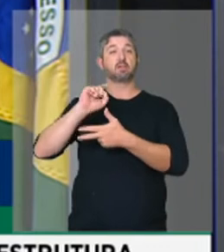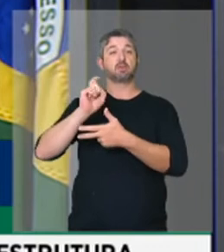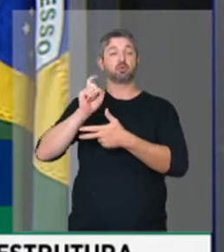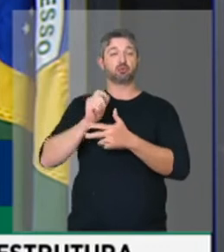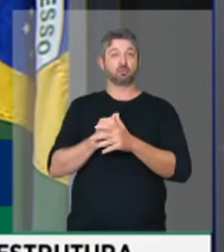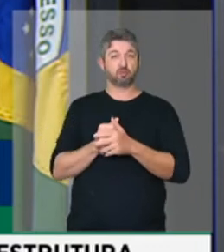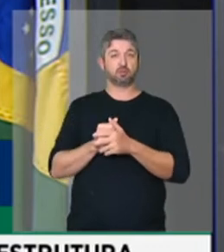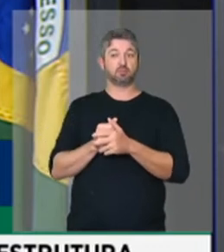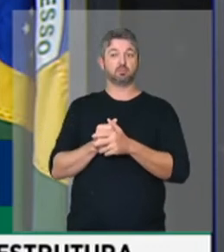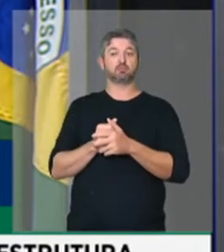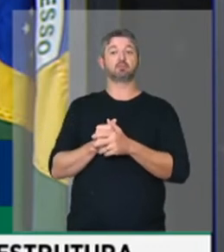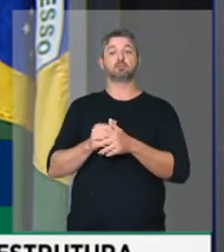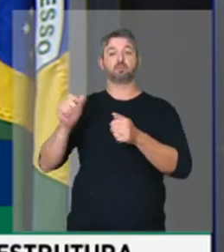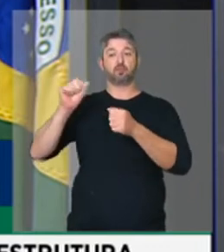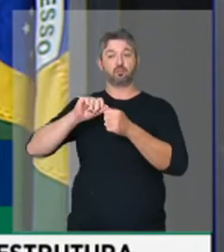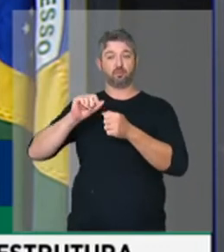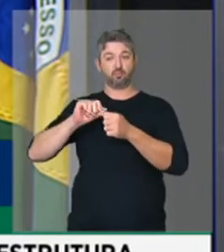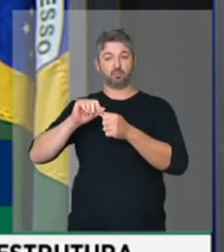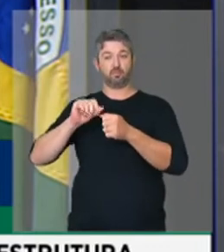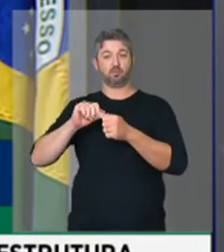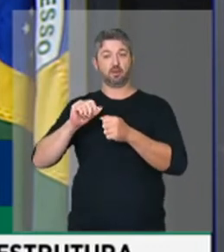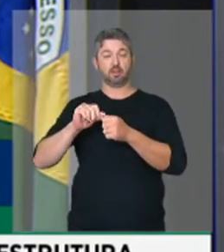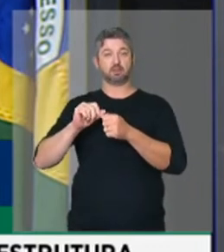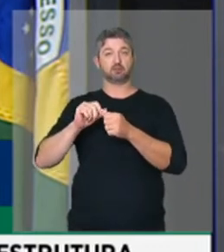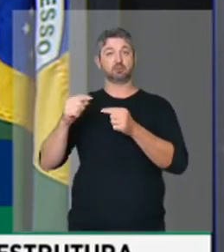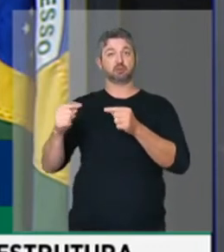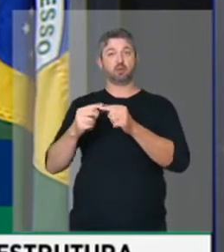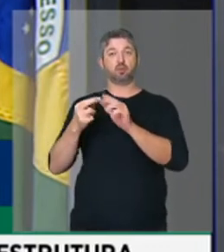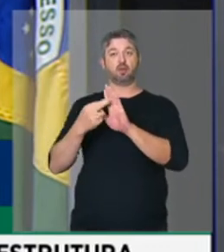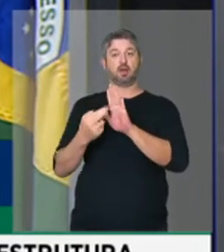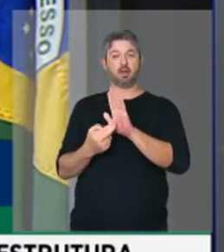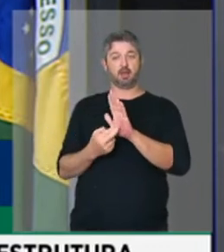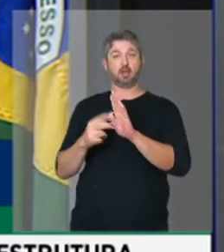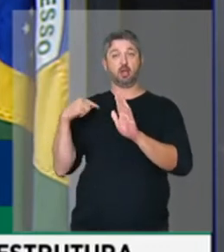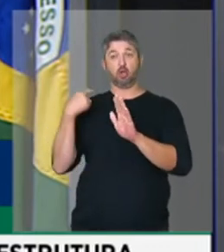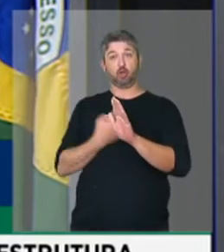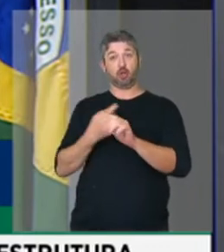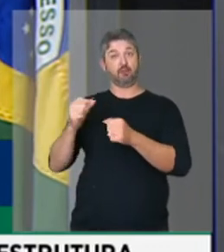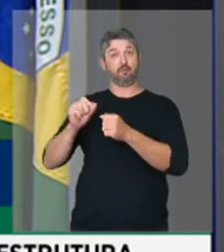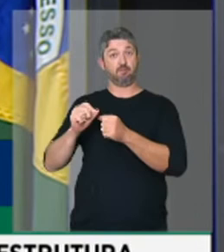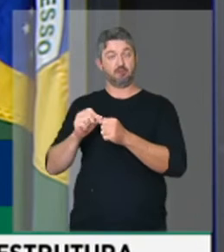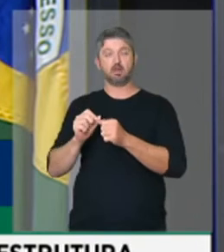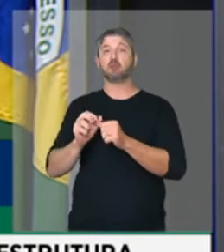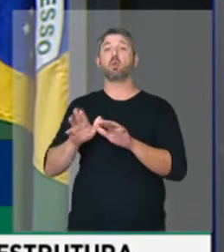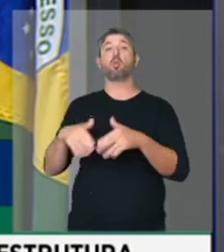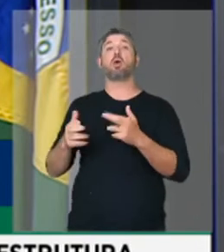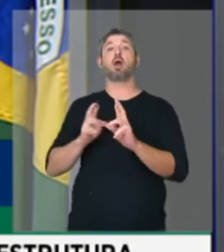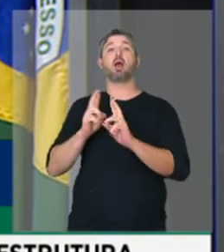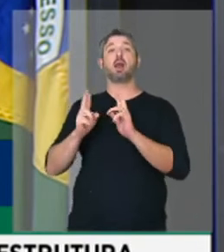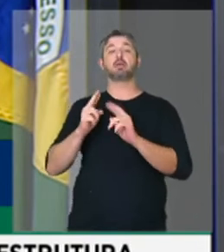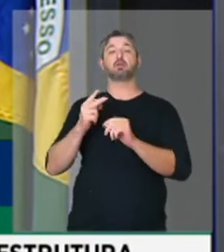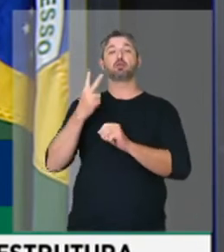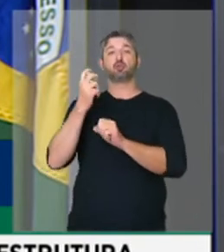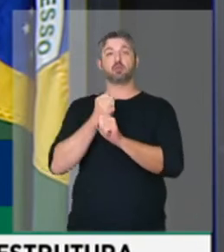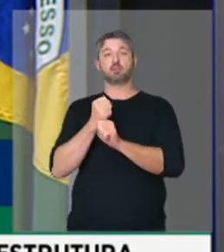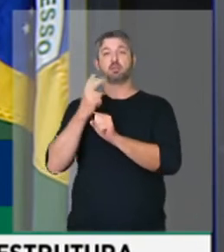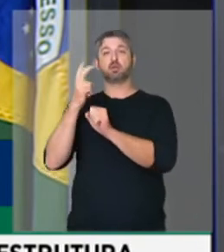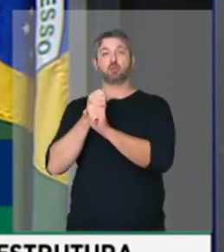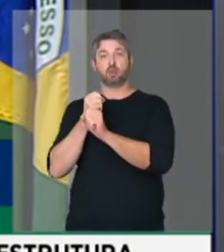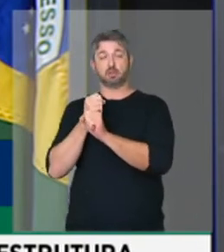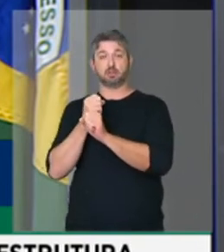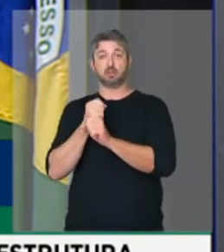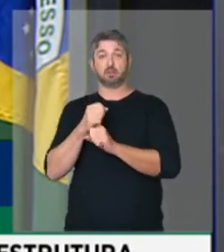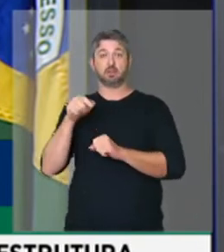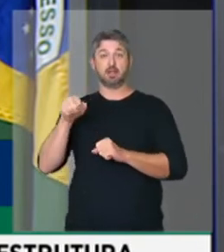Molon, estabelecesse, segundo os critérios que fixamos, uma relação bianual, que esta